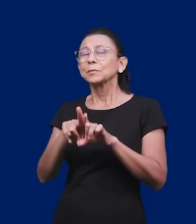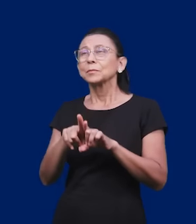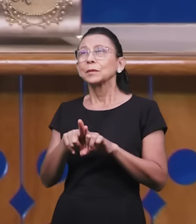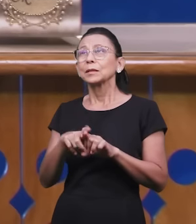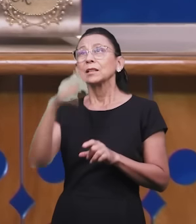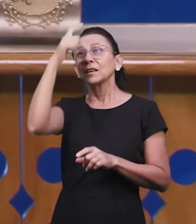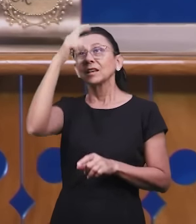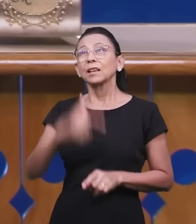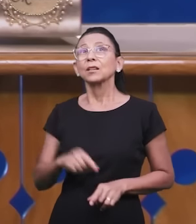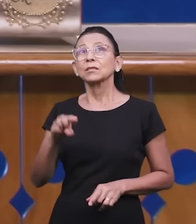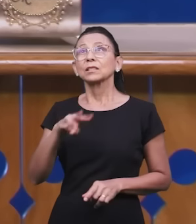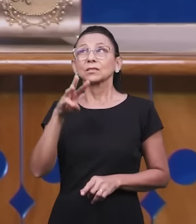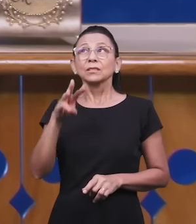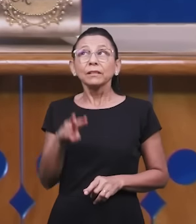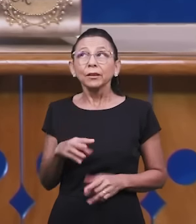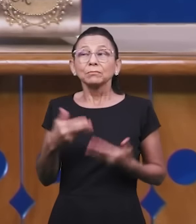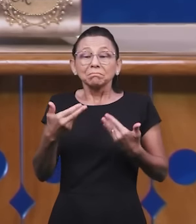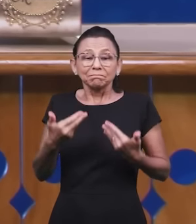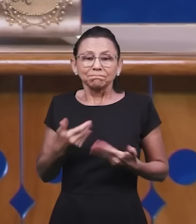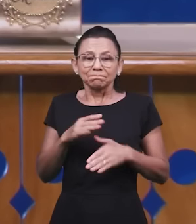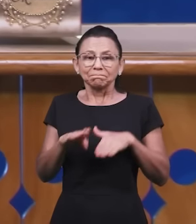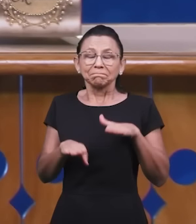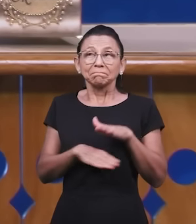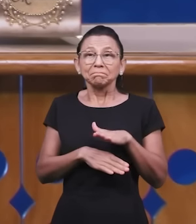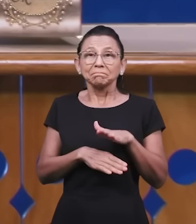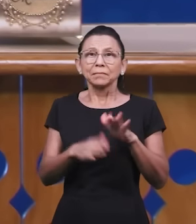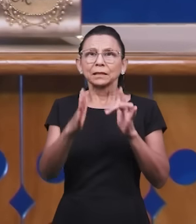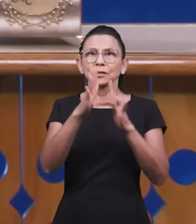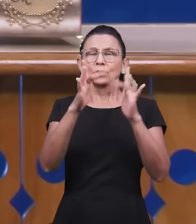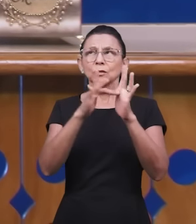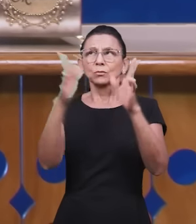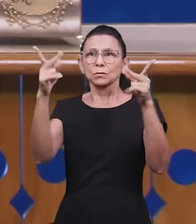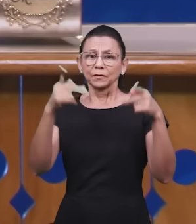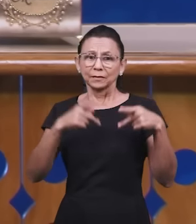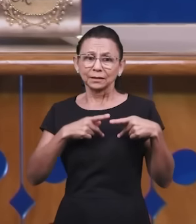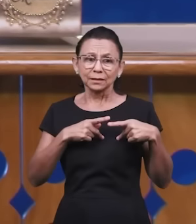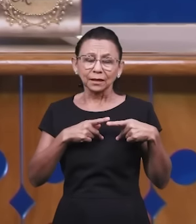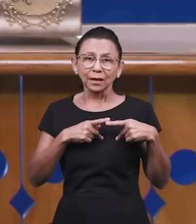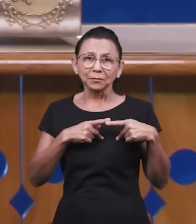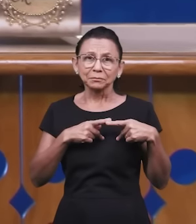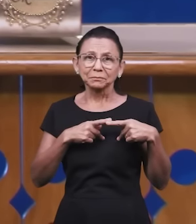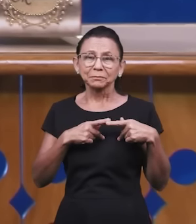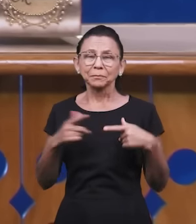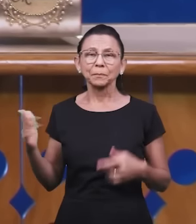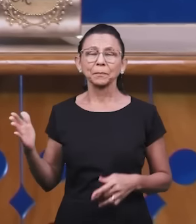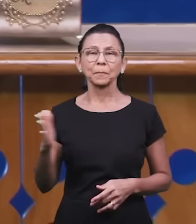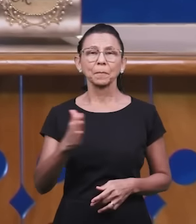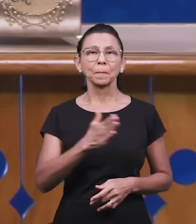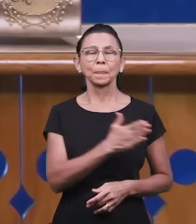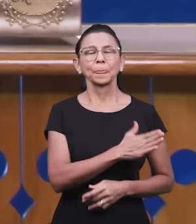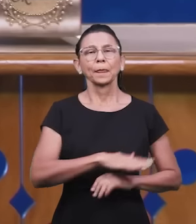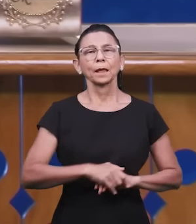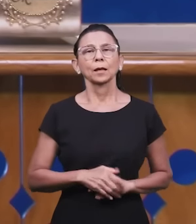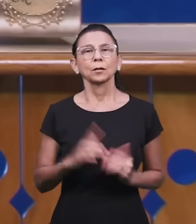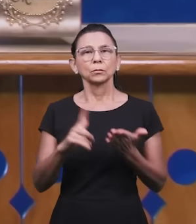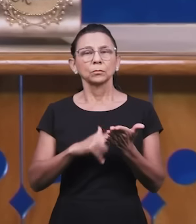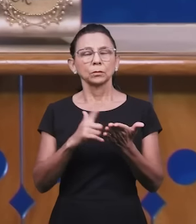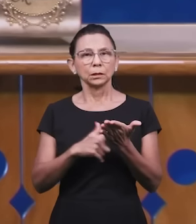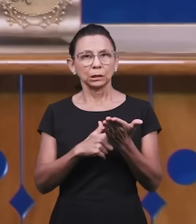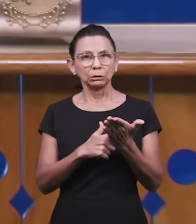visites. Esse salmo foi um salmo escrito por Davi. E, naturalmente,